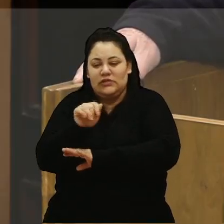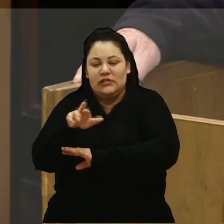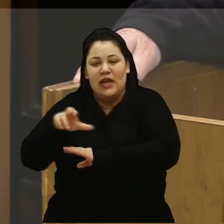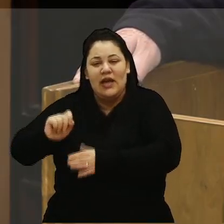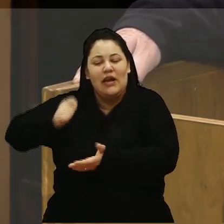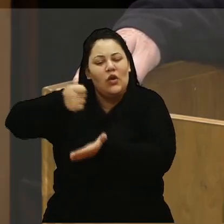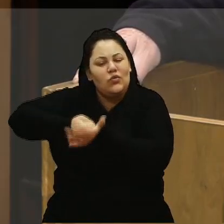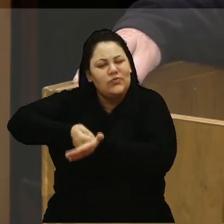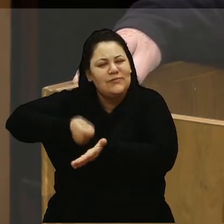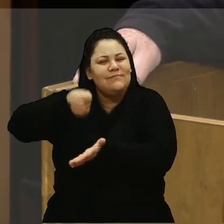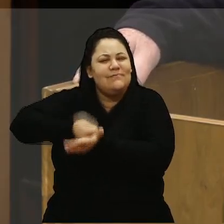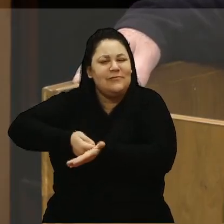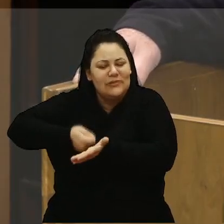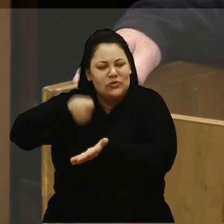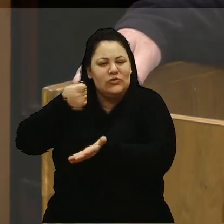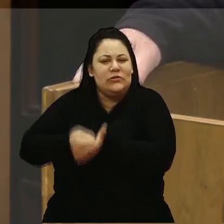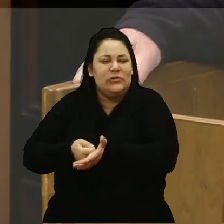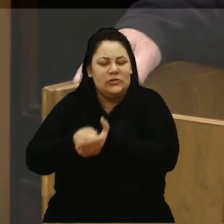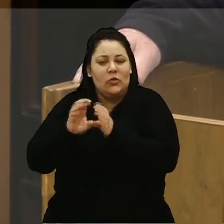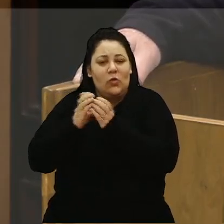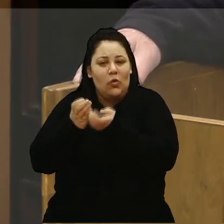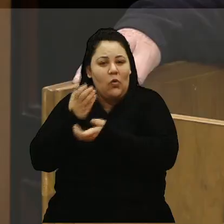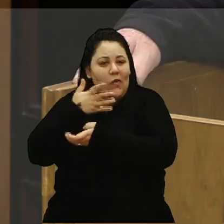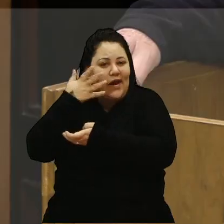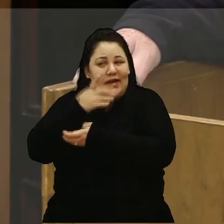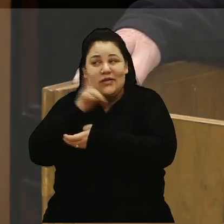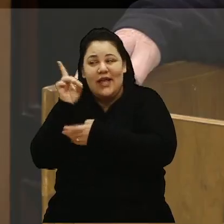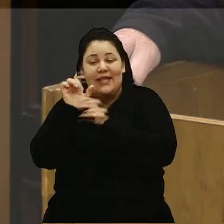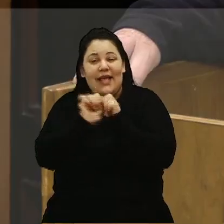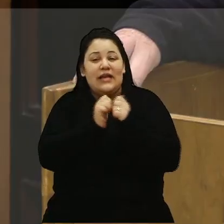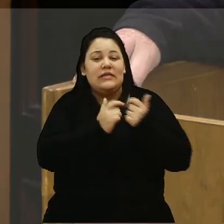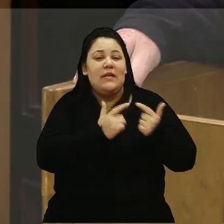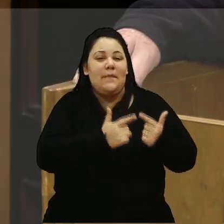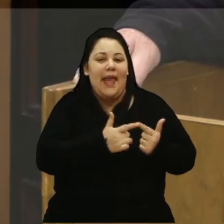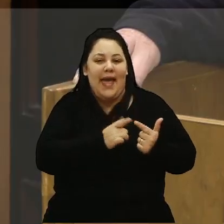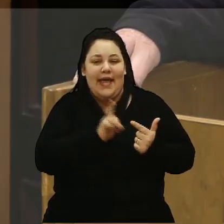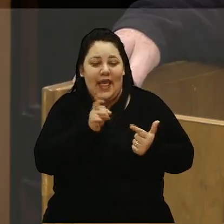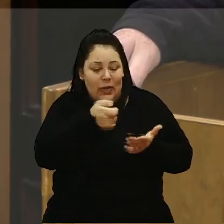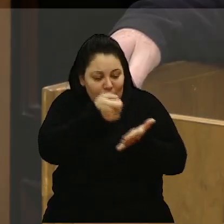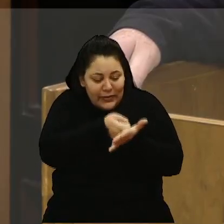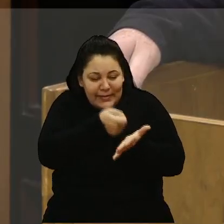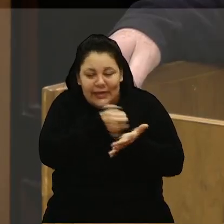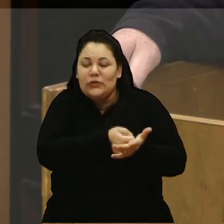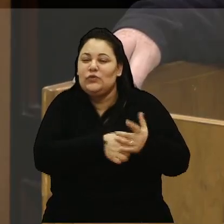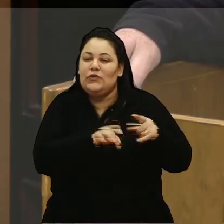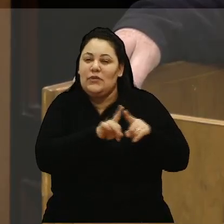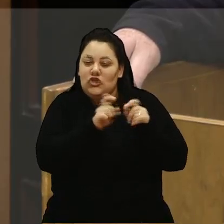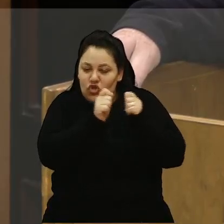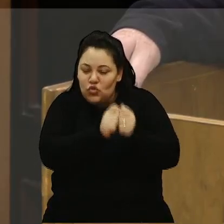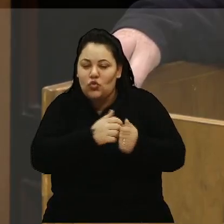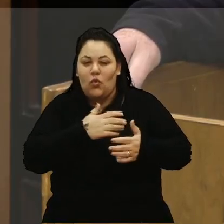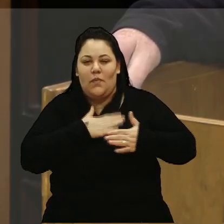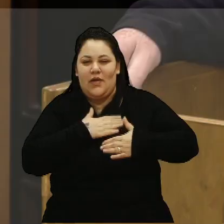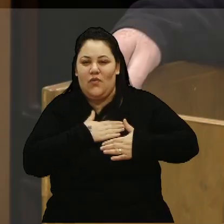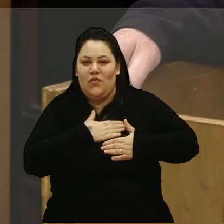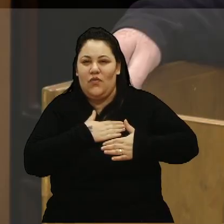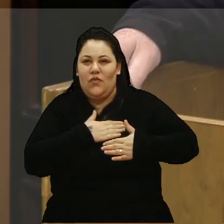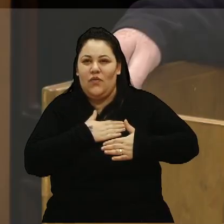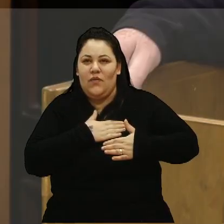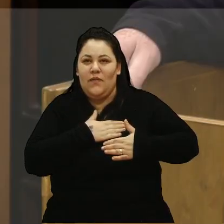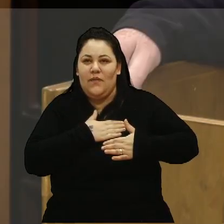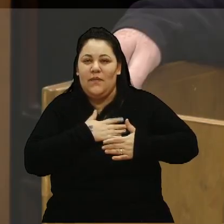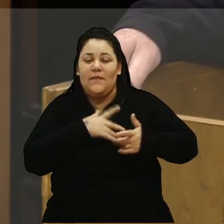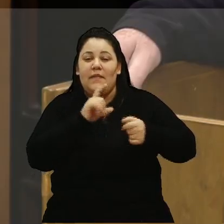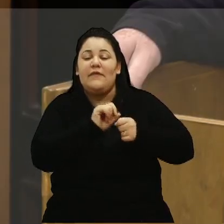lutando no Congresso, na Assembleia Legislativa, lutando do ponto de vista